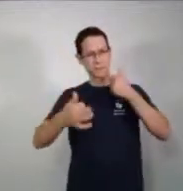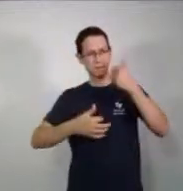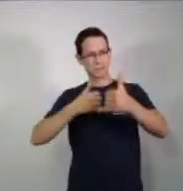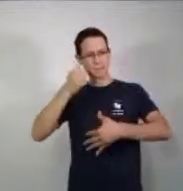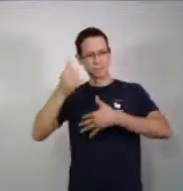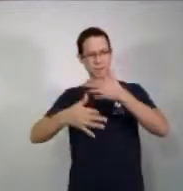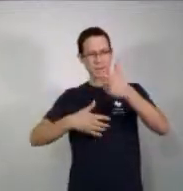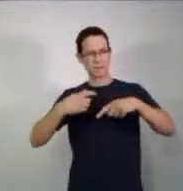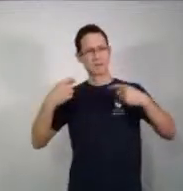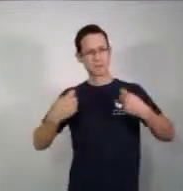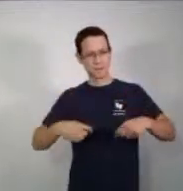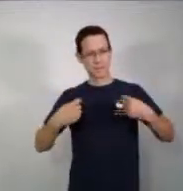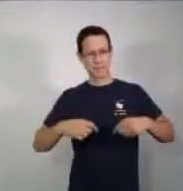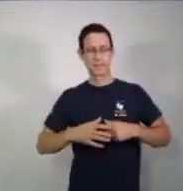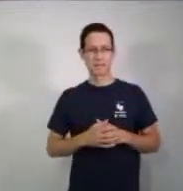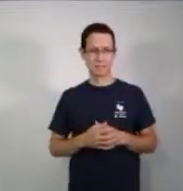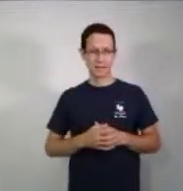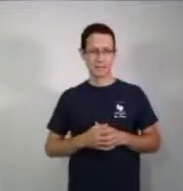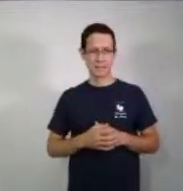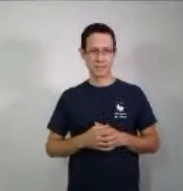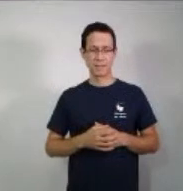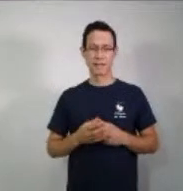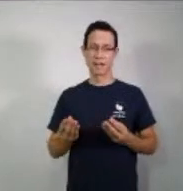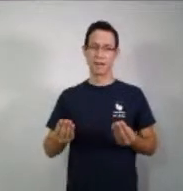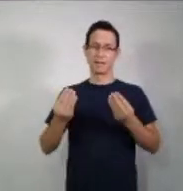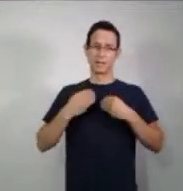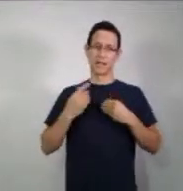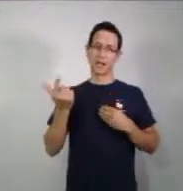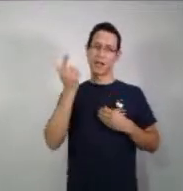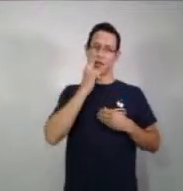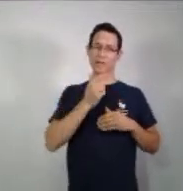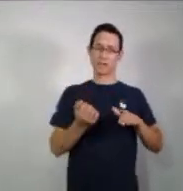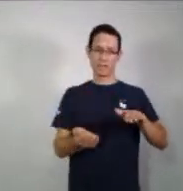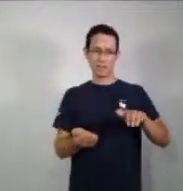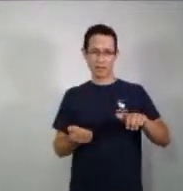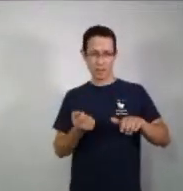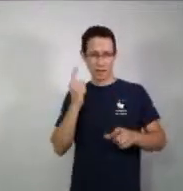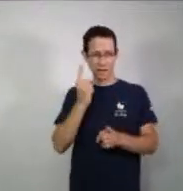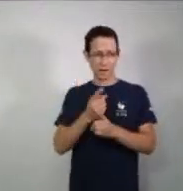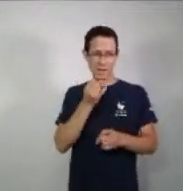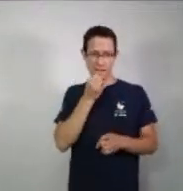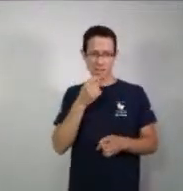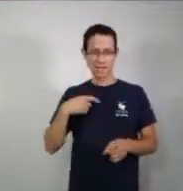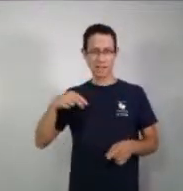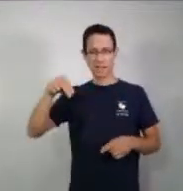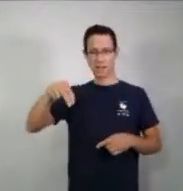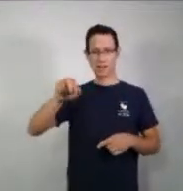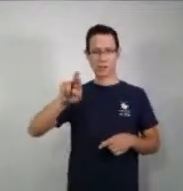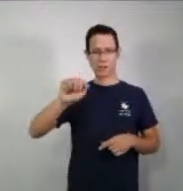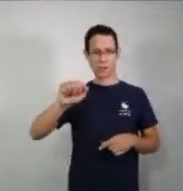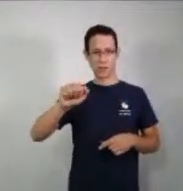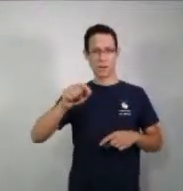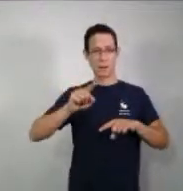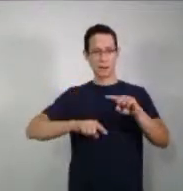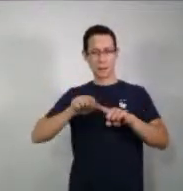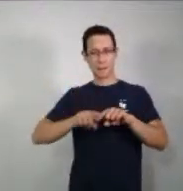dizer, caiu na mão, graças à orientação da Nora, esse material muito